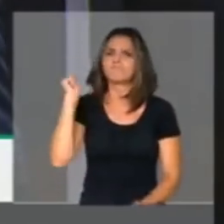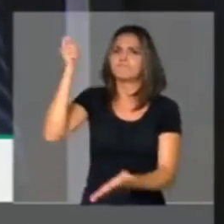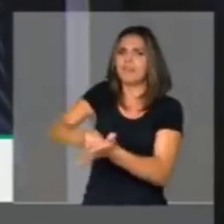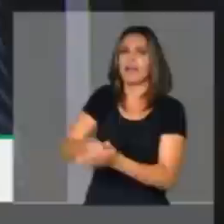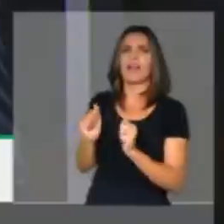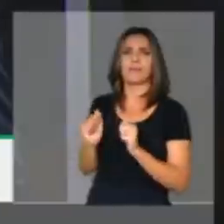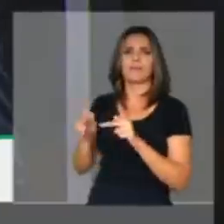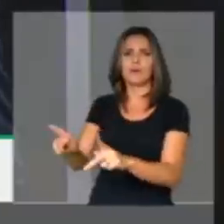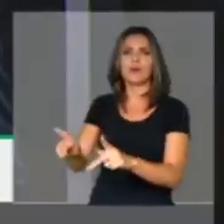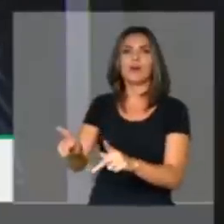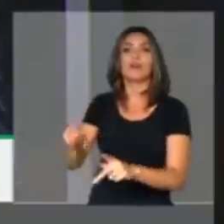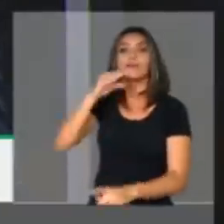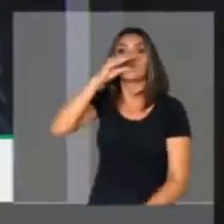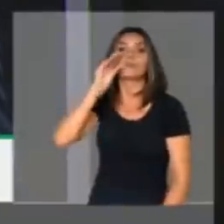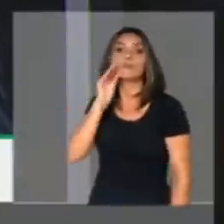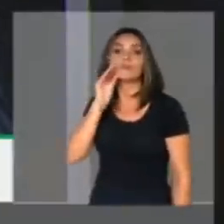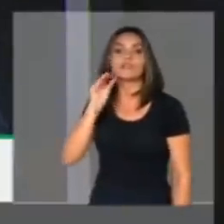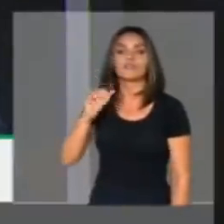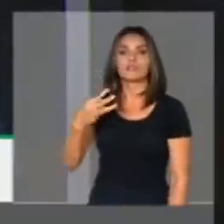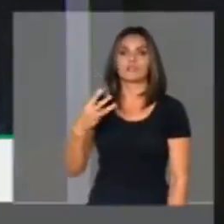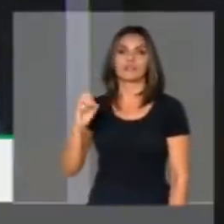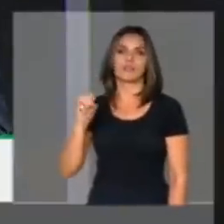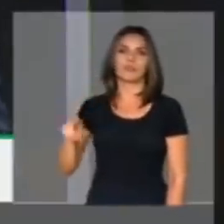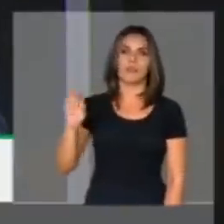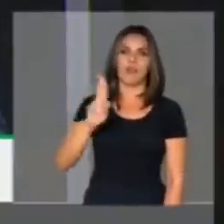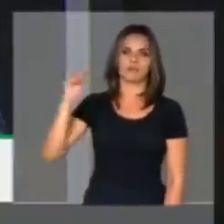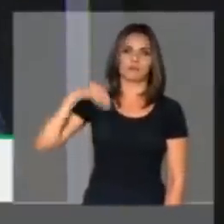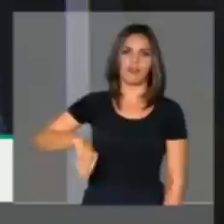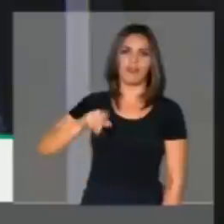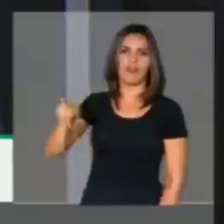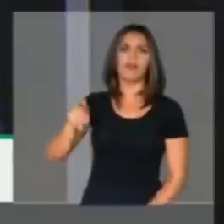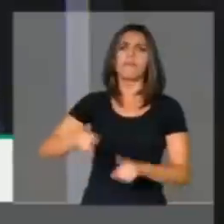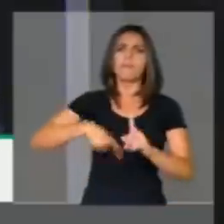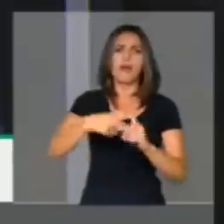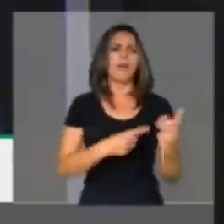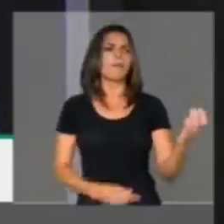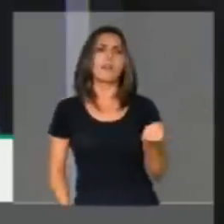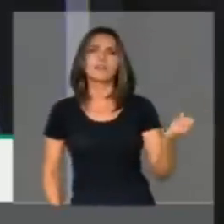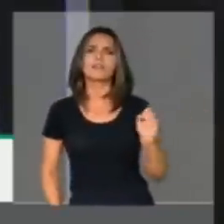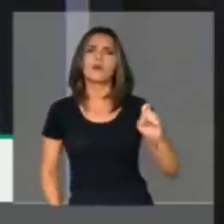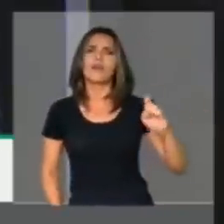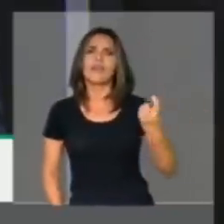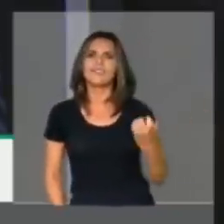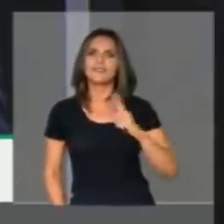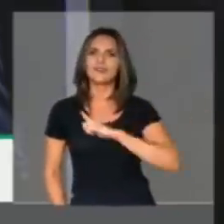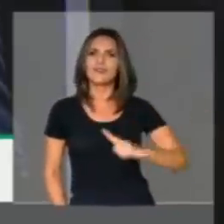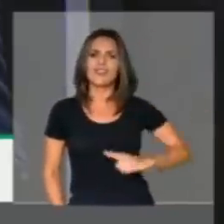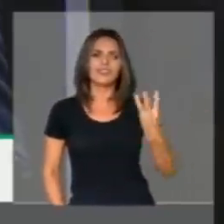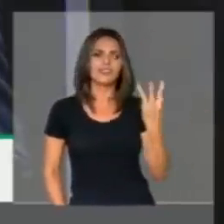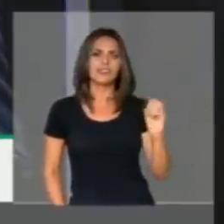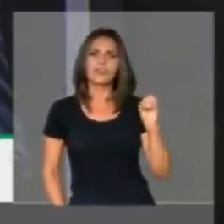a aposentadoria de Zé Sarney pelo Senado de 30 mil reais, mais pensão de ex-governador de mais 30 mil